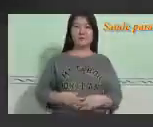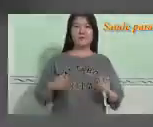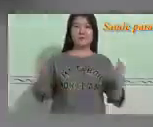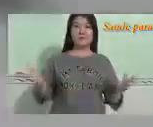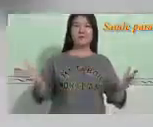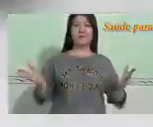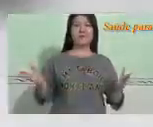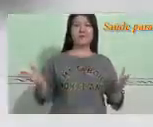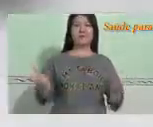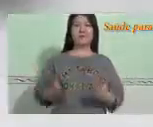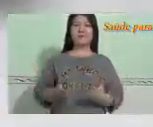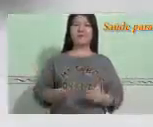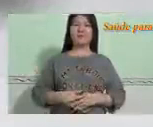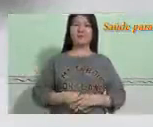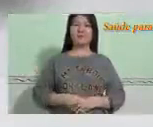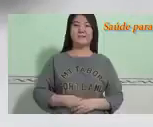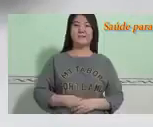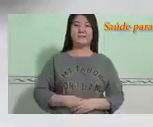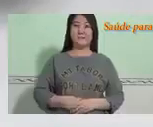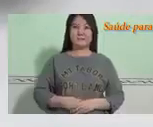como estresse,